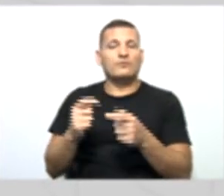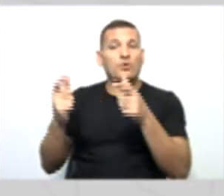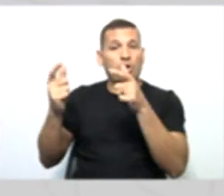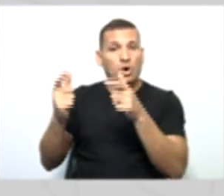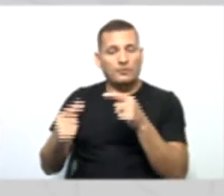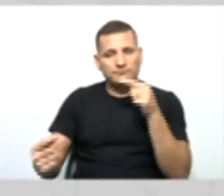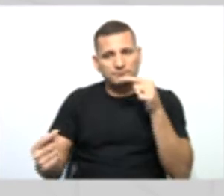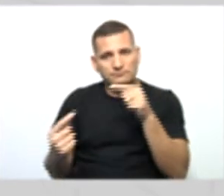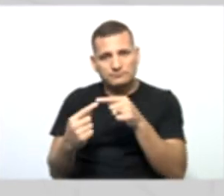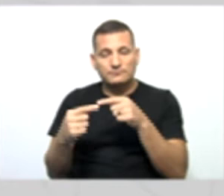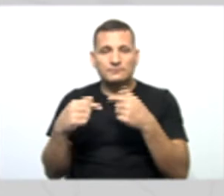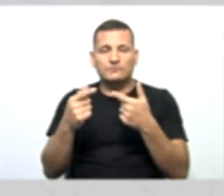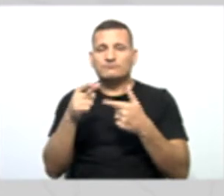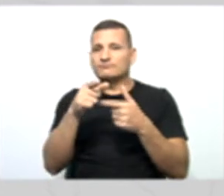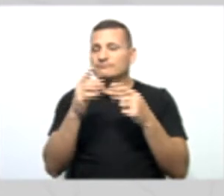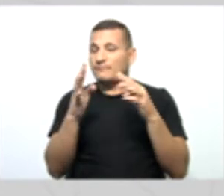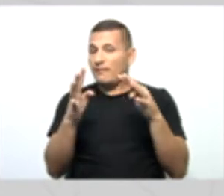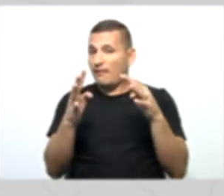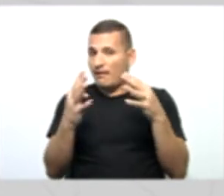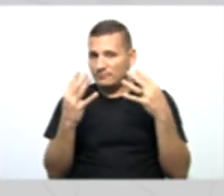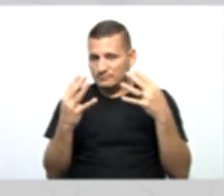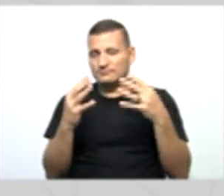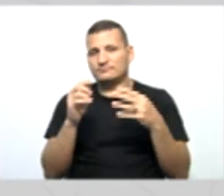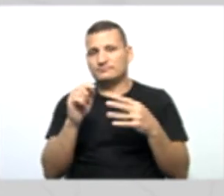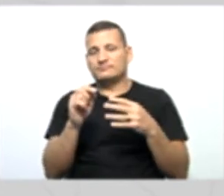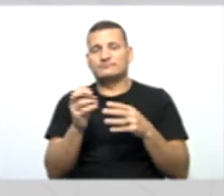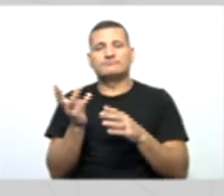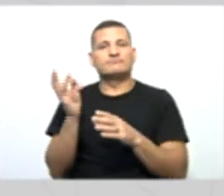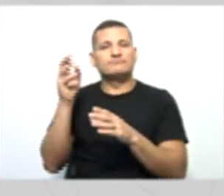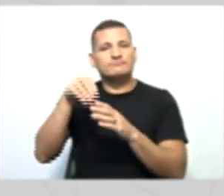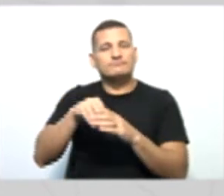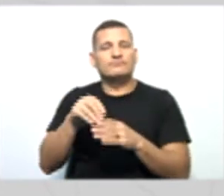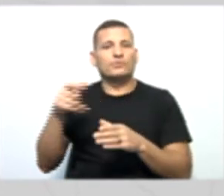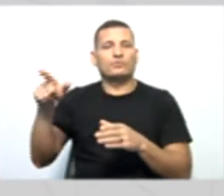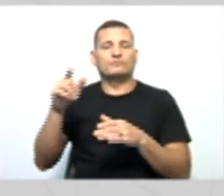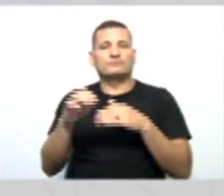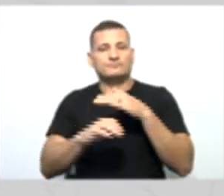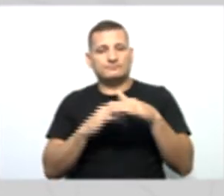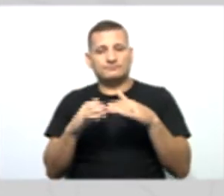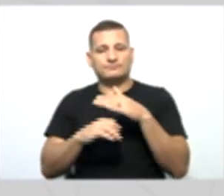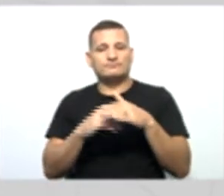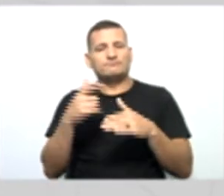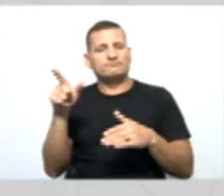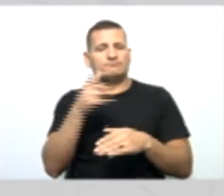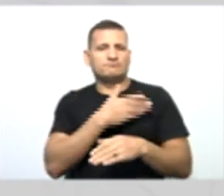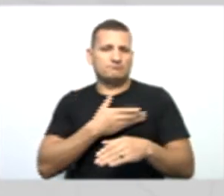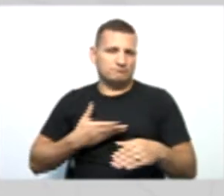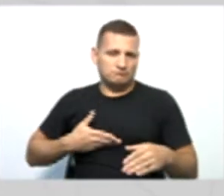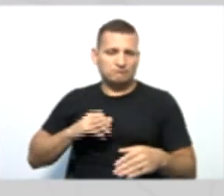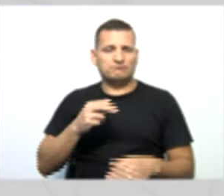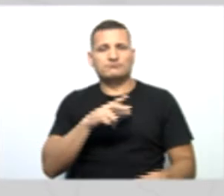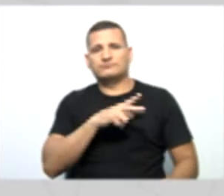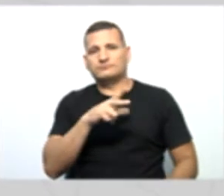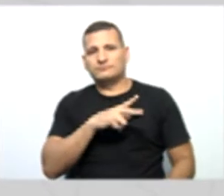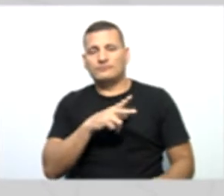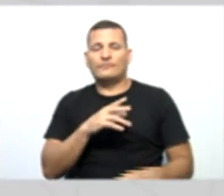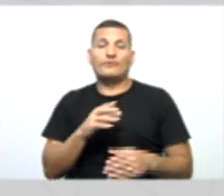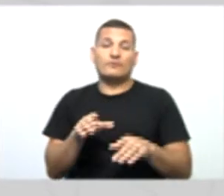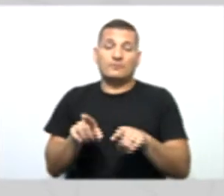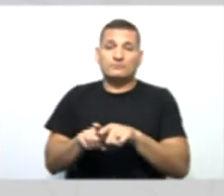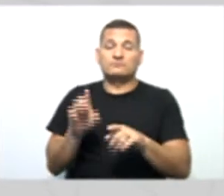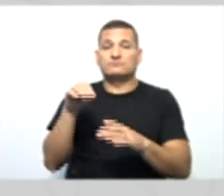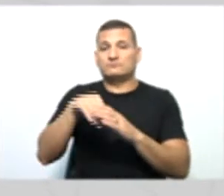espero que vocês tenham se atentado a isso, né? Colocar outras empresas, outros empreendimentos públicos ou privados, mas também colocar